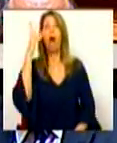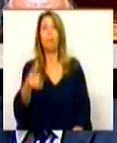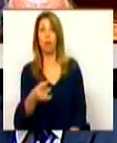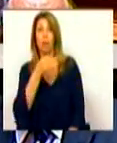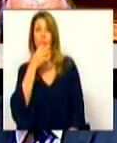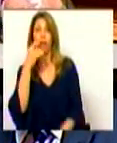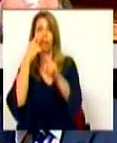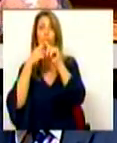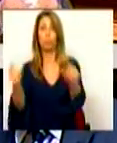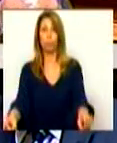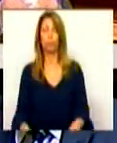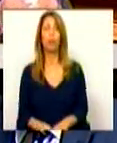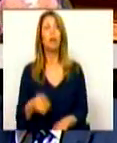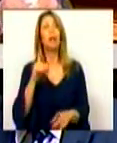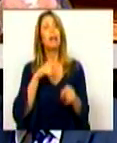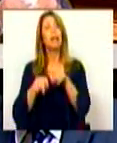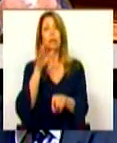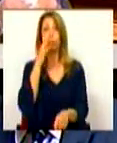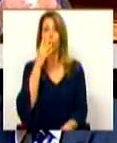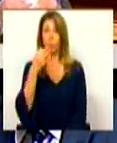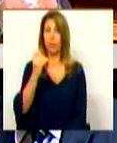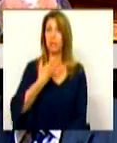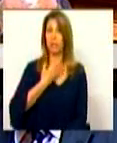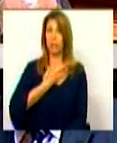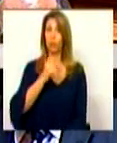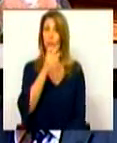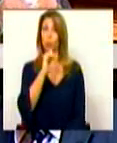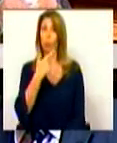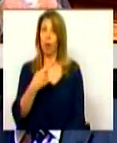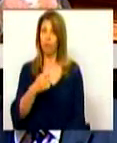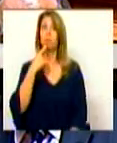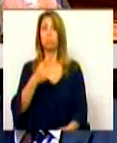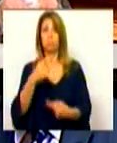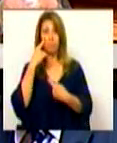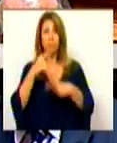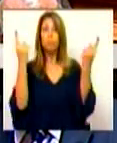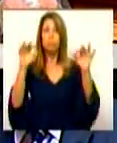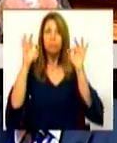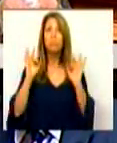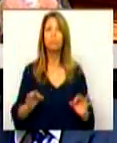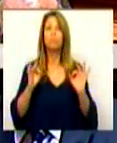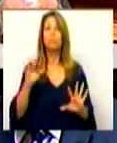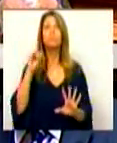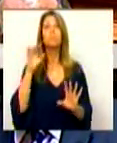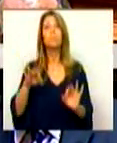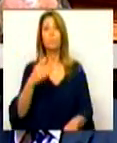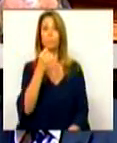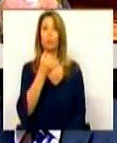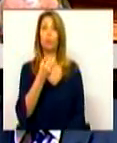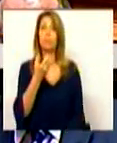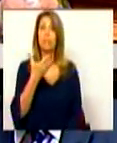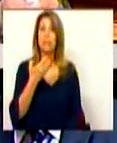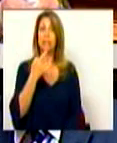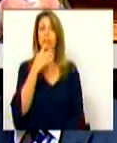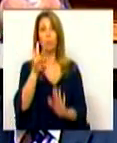O deputado do PSD, Duarte Marques, afirmou no final de 2017 que o que estava